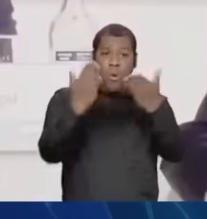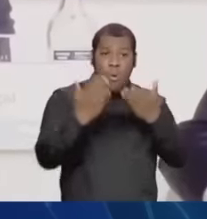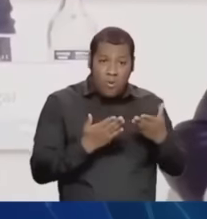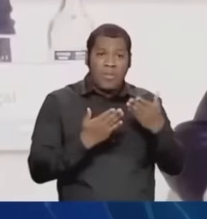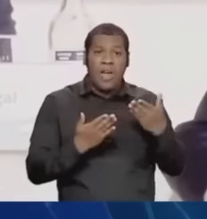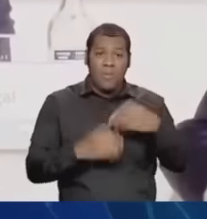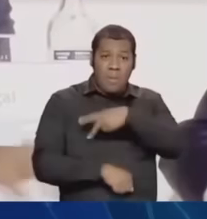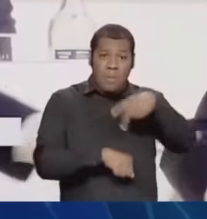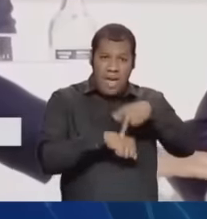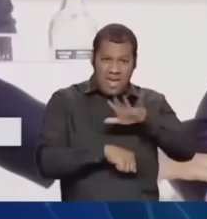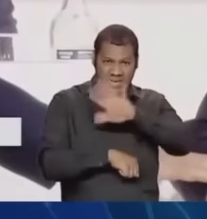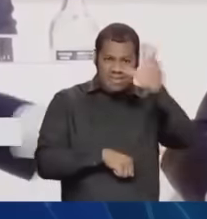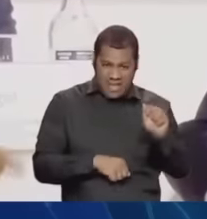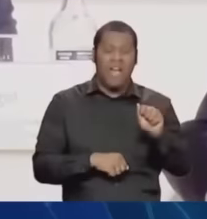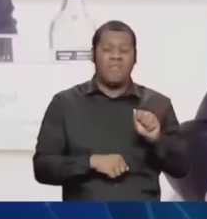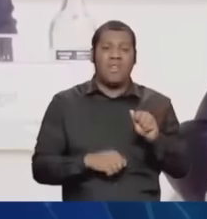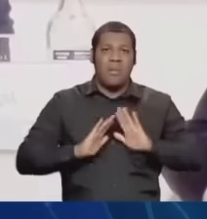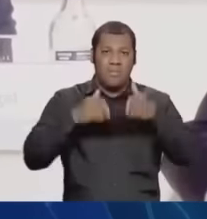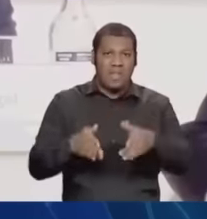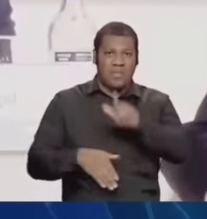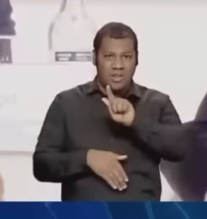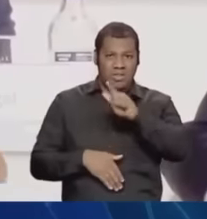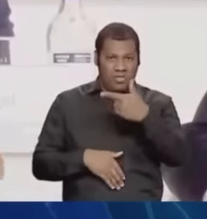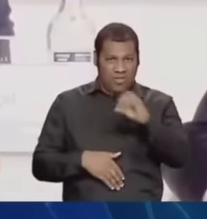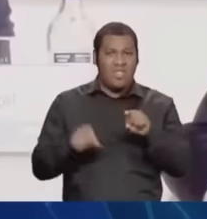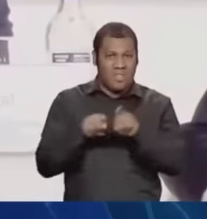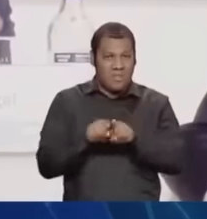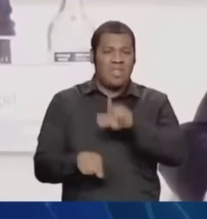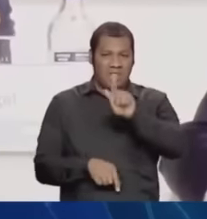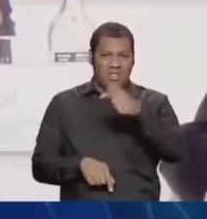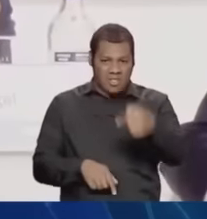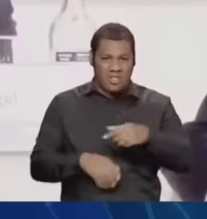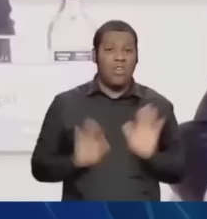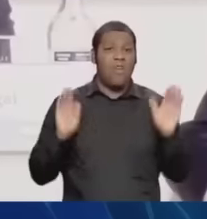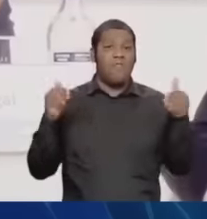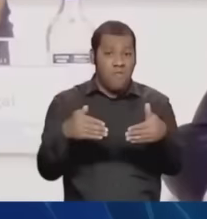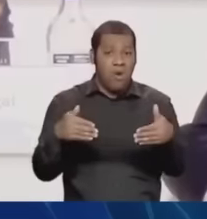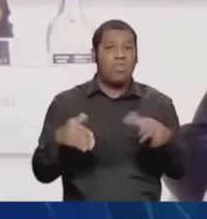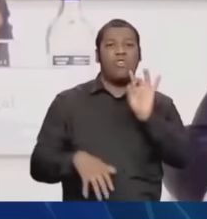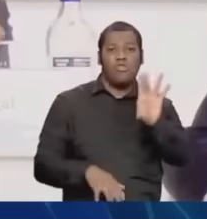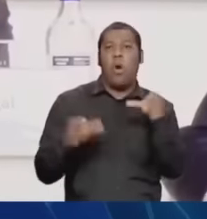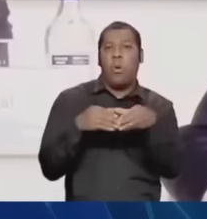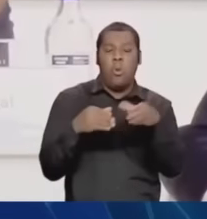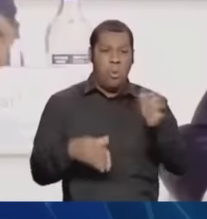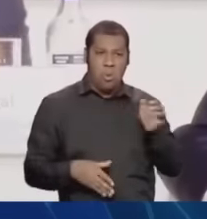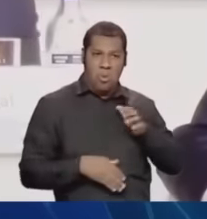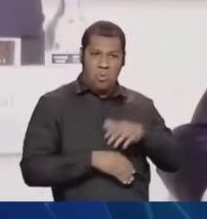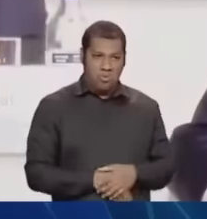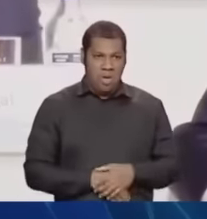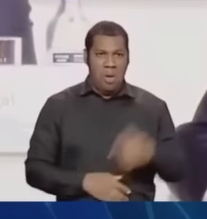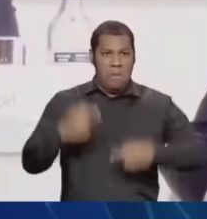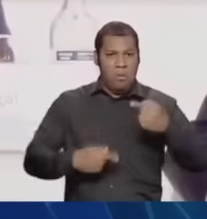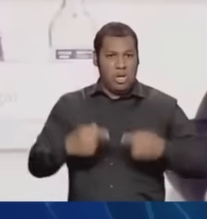G20, como vocês estão fazendo no G7. Ou seja, esses fóruns não podem ser um grupo de luxo, a elite